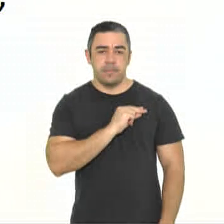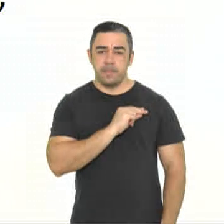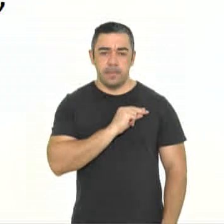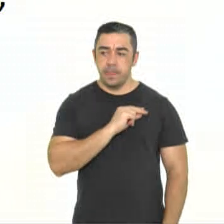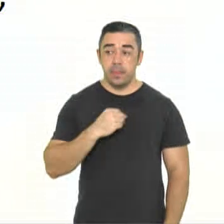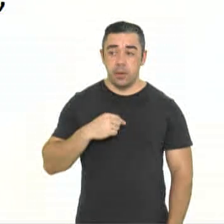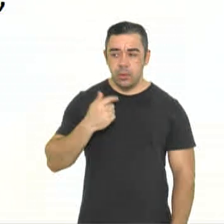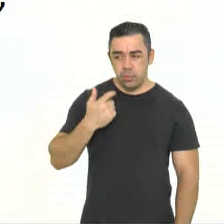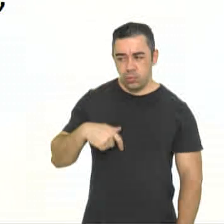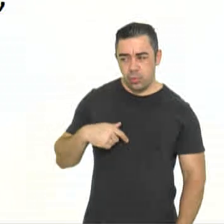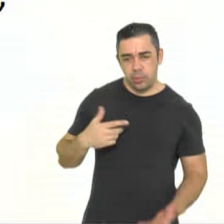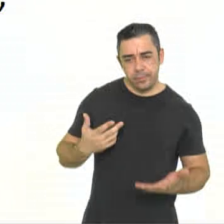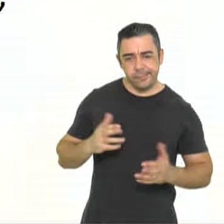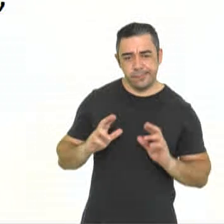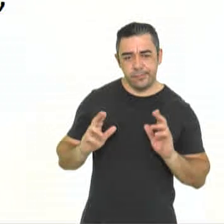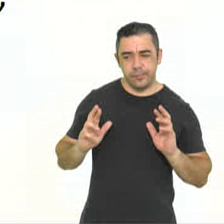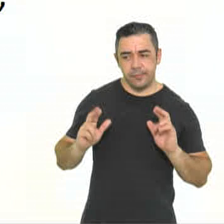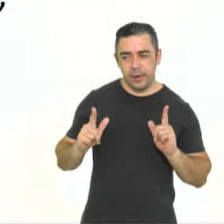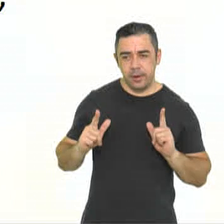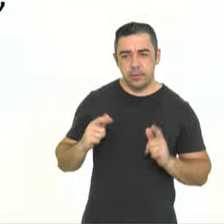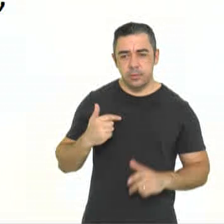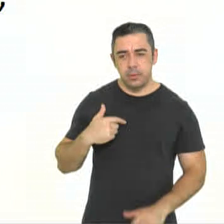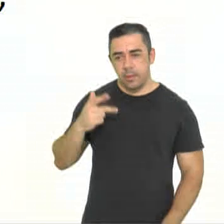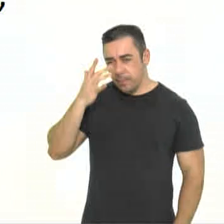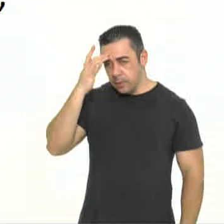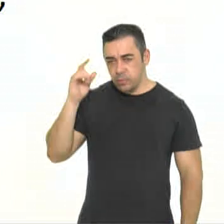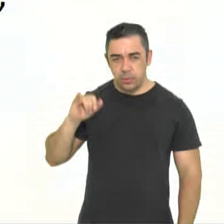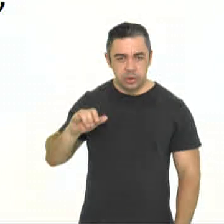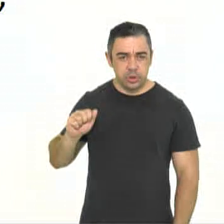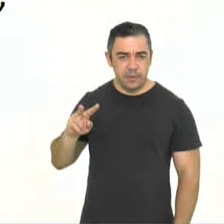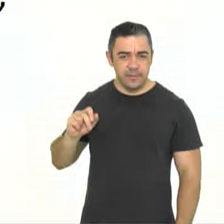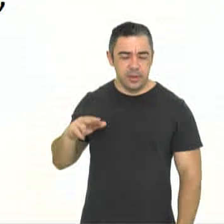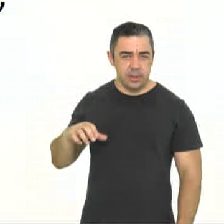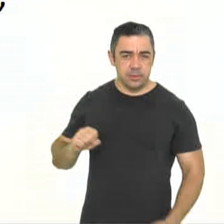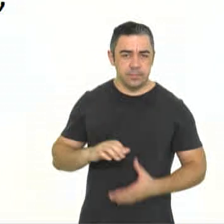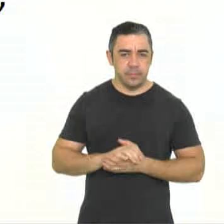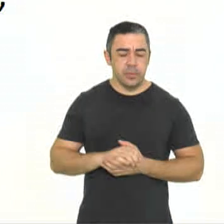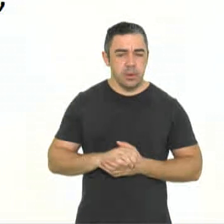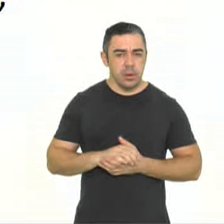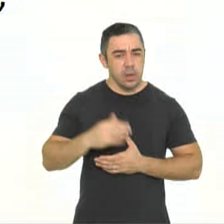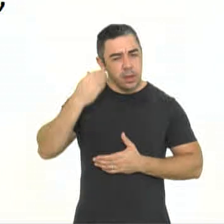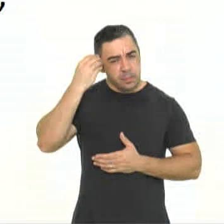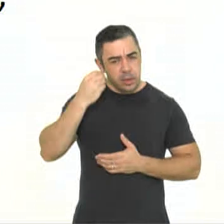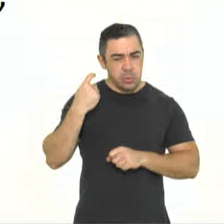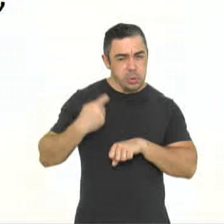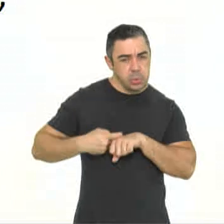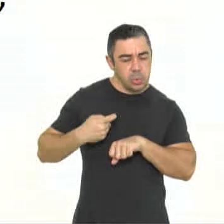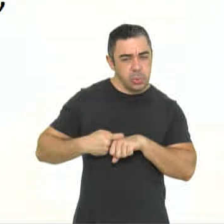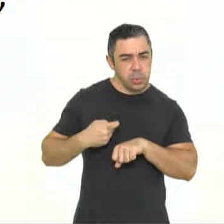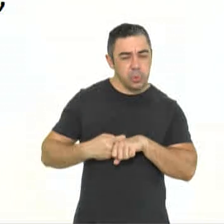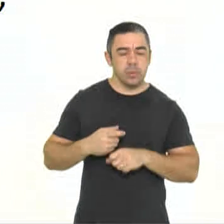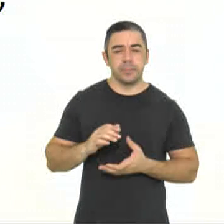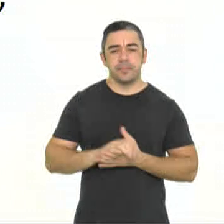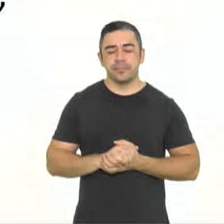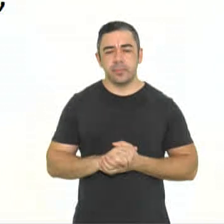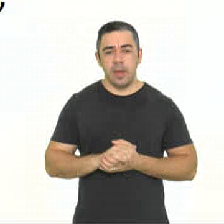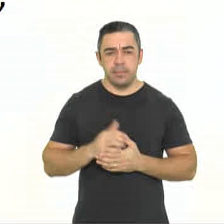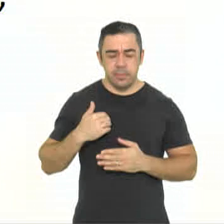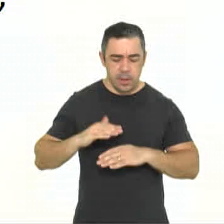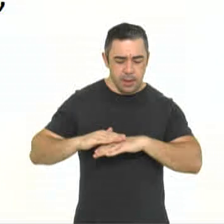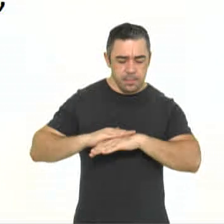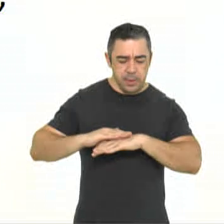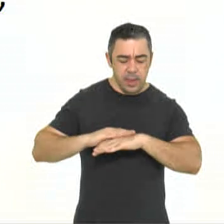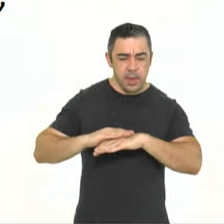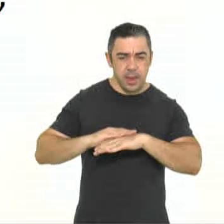objetei, lá muito diferente de um javanês. Estes meus cabelos corridos, duros e grossos, e a minha pele